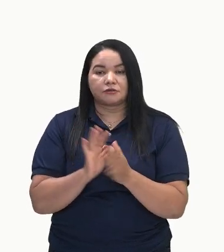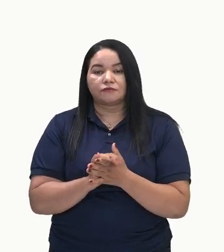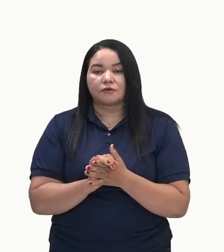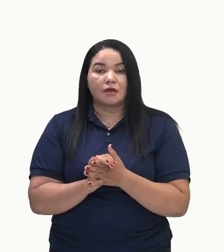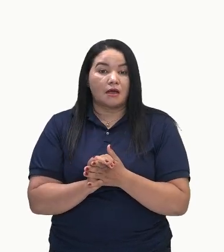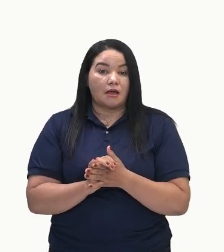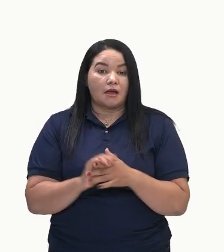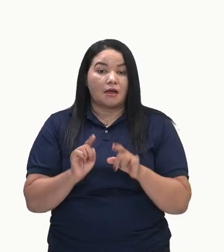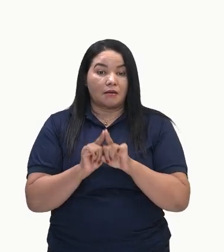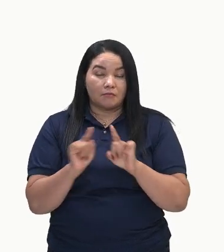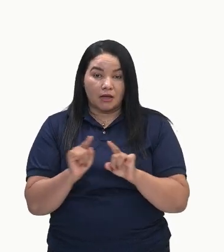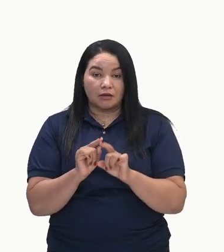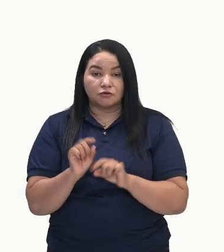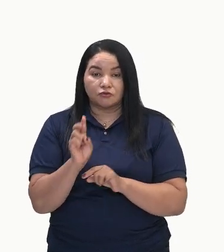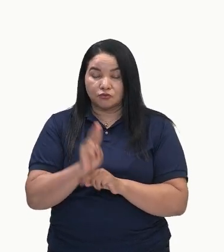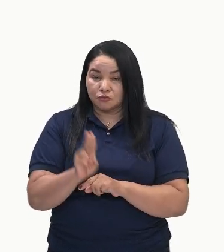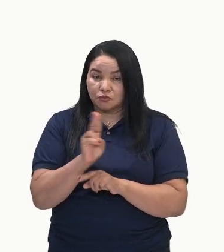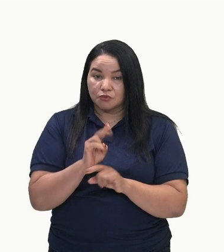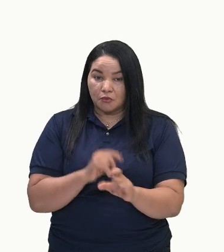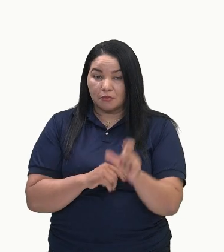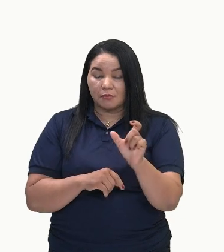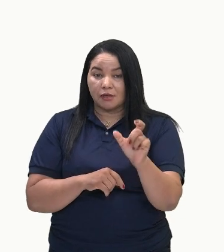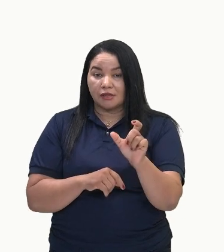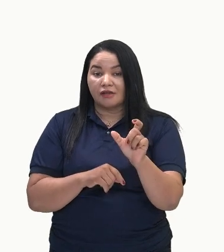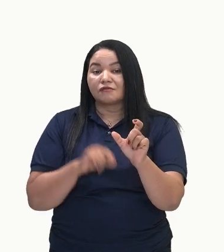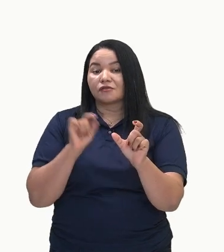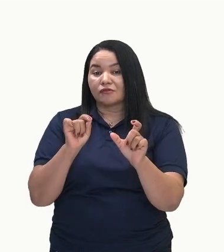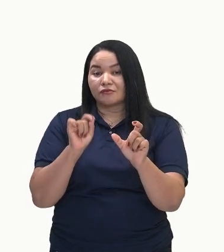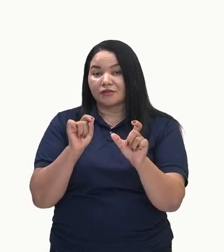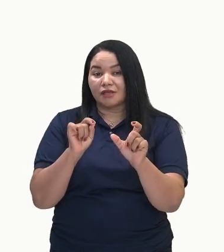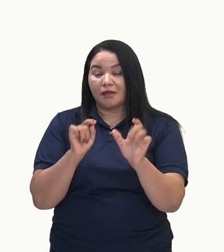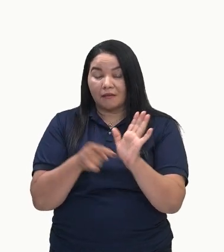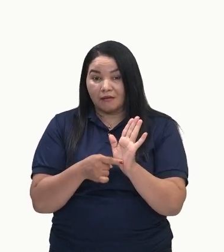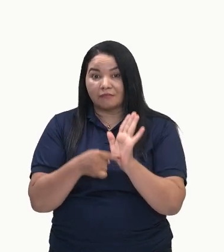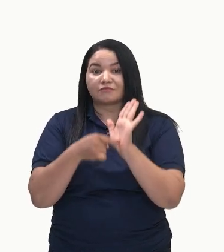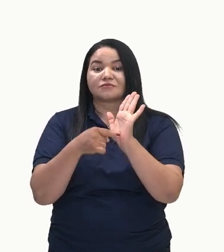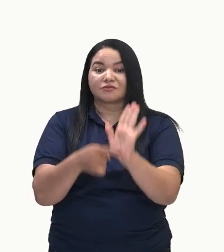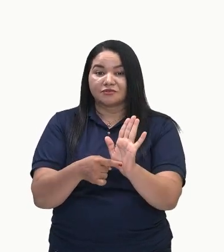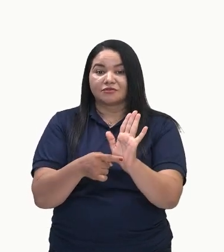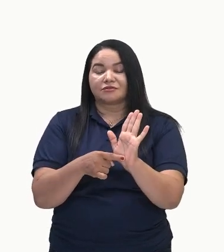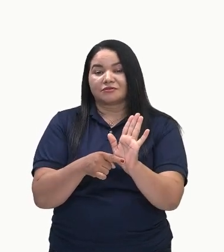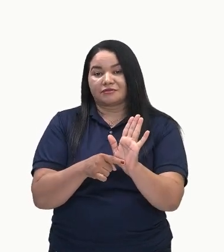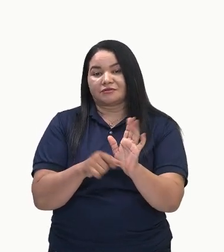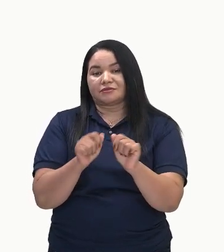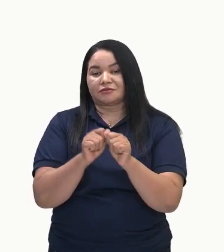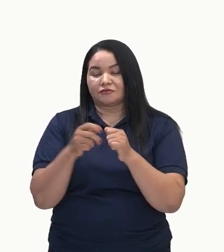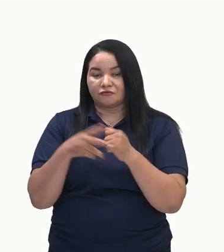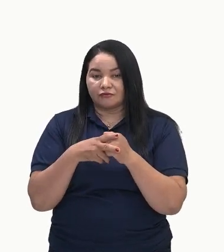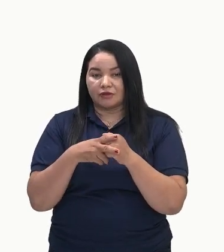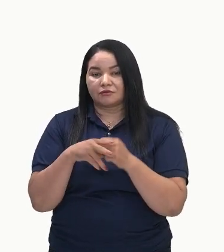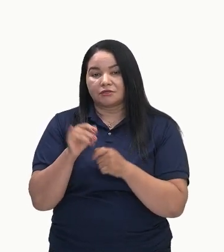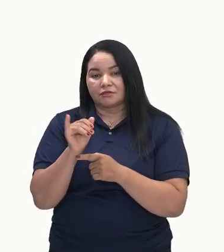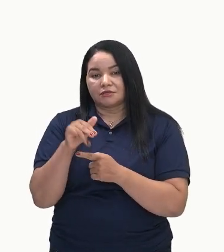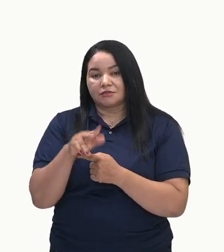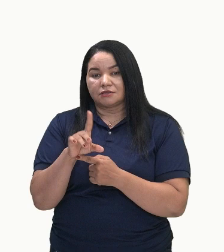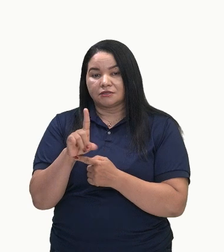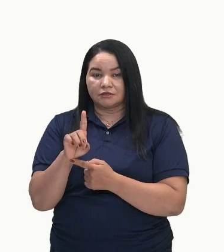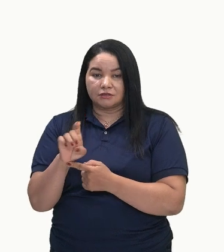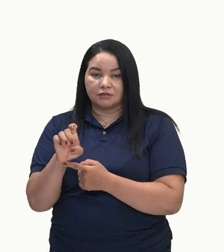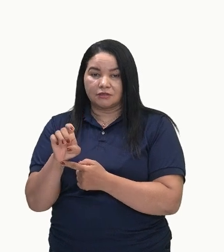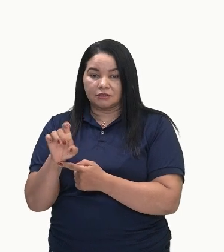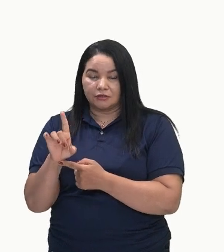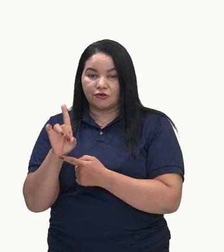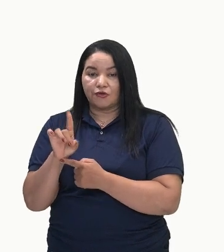performance magnífica. Mas ele quis reforçar, ele quis dar ênfase, então ele colocou o advérbio indeed. It was indeed a